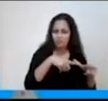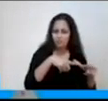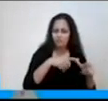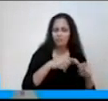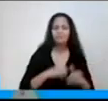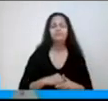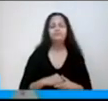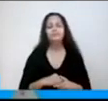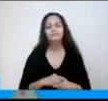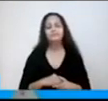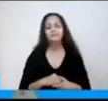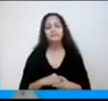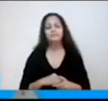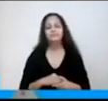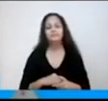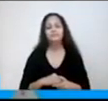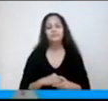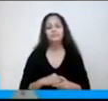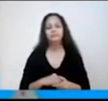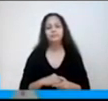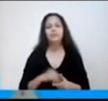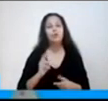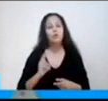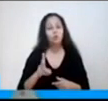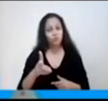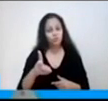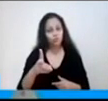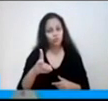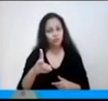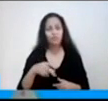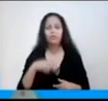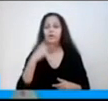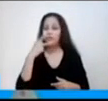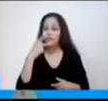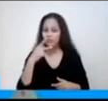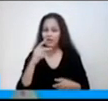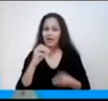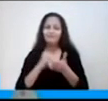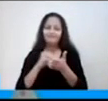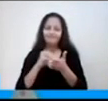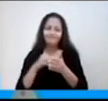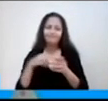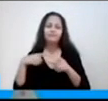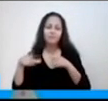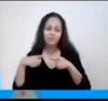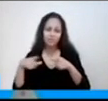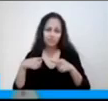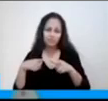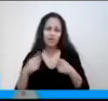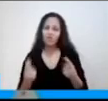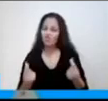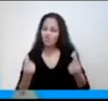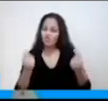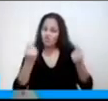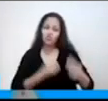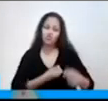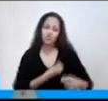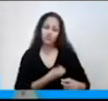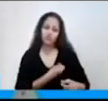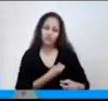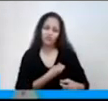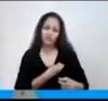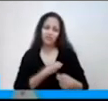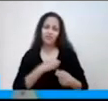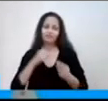transporte casa-trabalho, certo? Continuando. Vamos falar do desemprego agora. O custo de vida nas